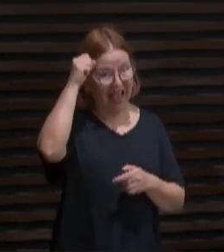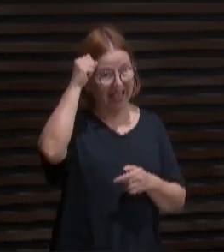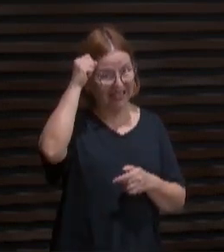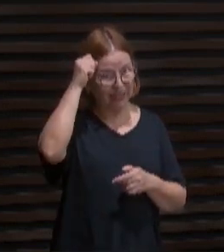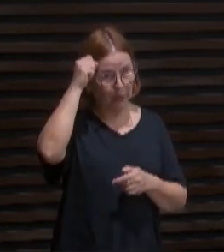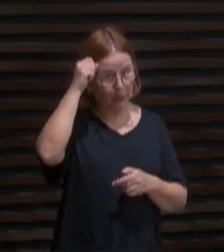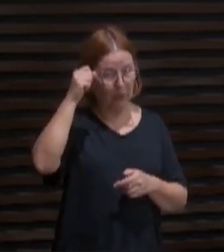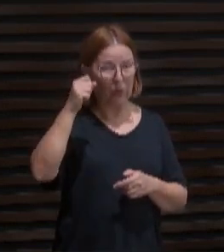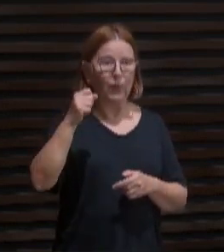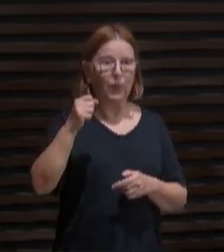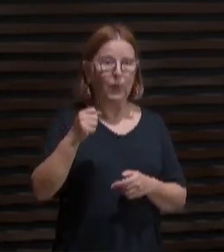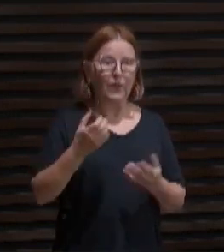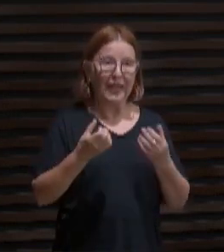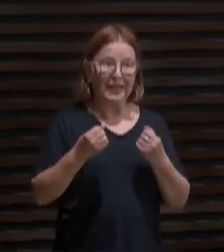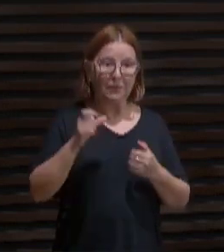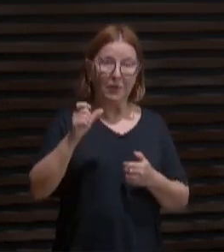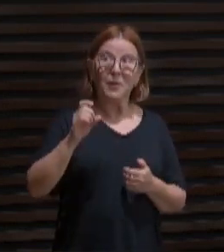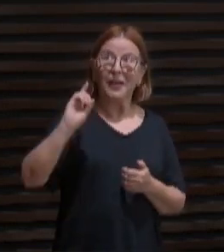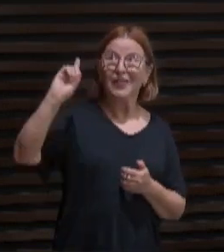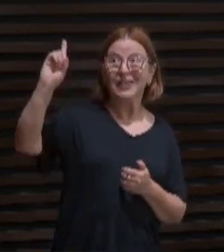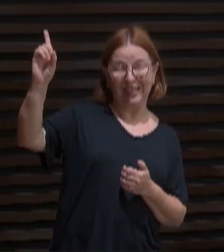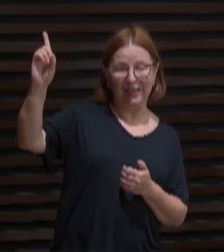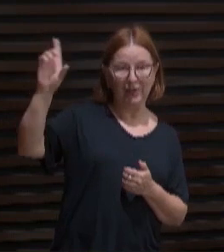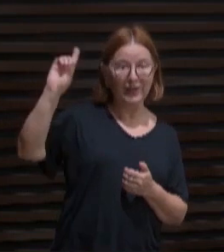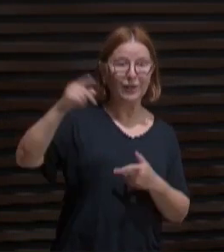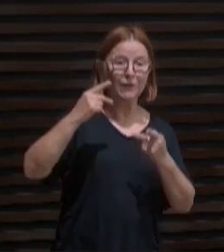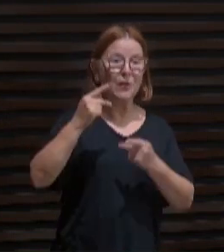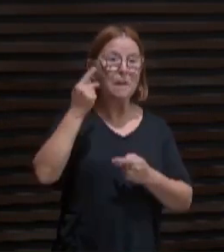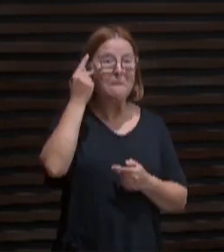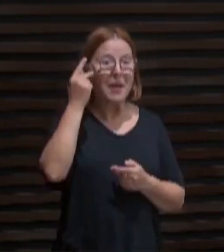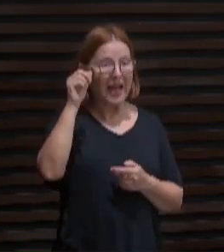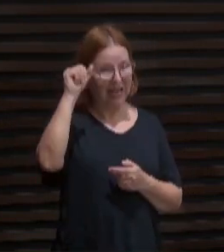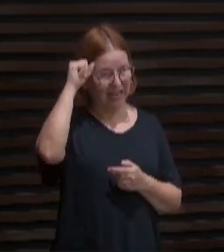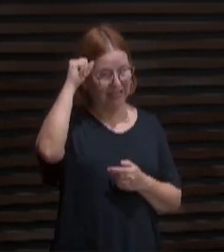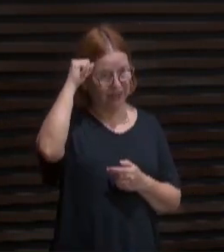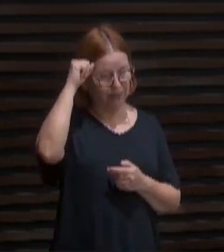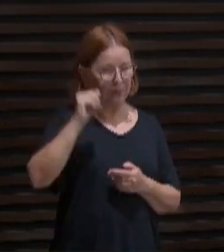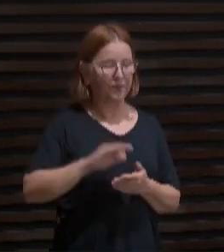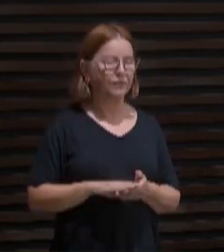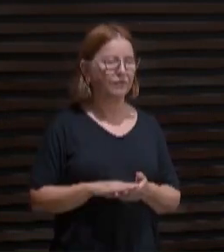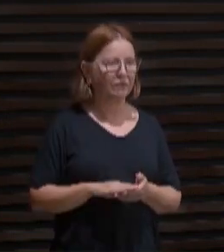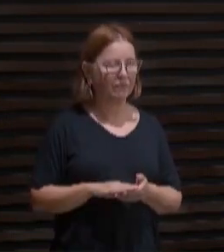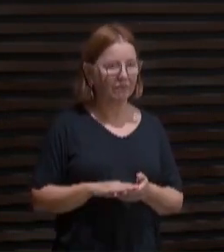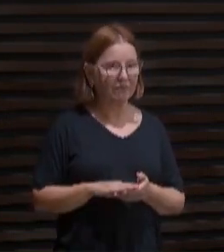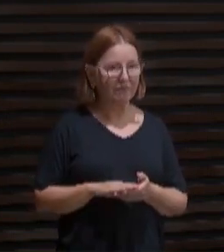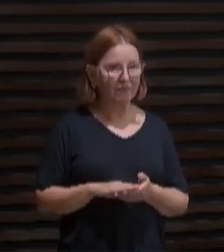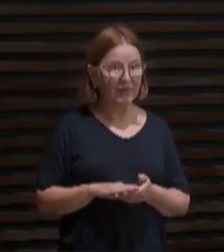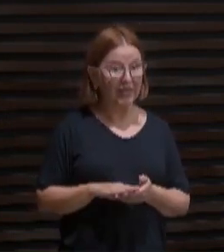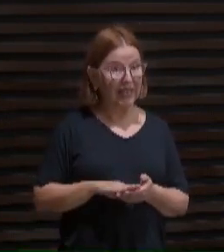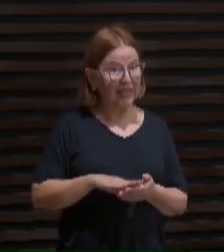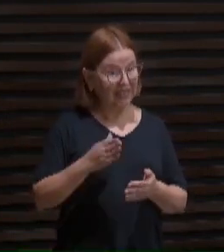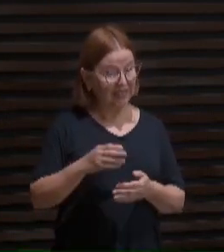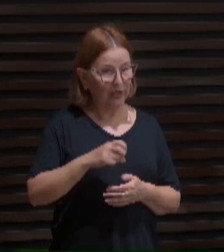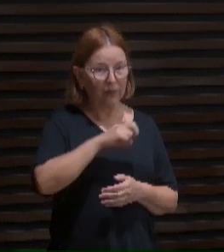mulher. Alguns analistas bíblicos consideram que ela estivesse num momento ali sem a